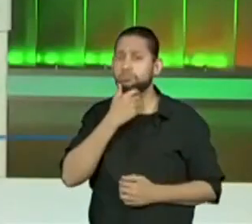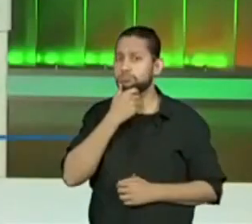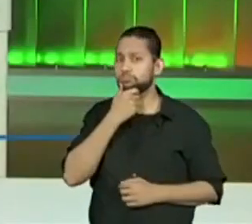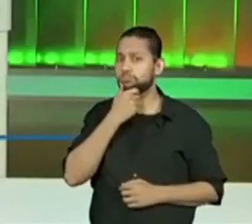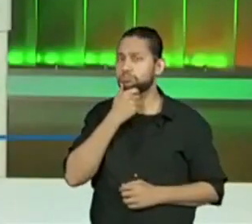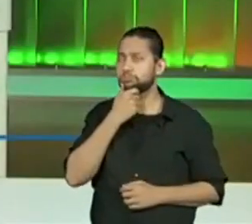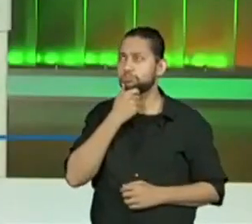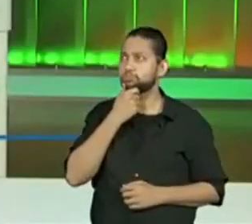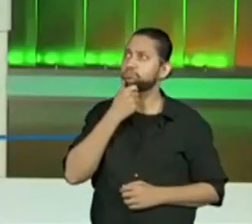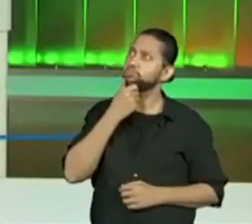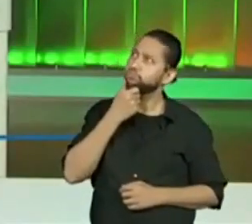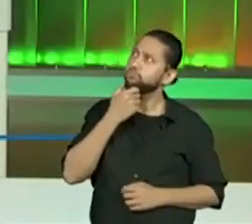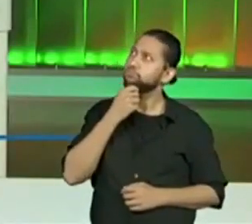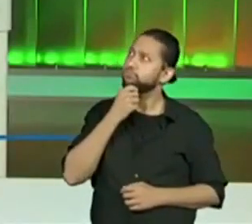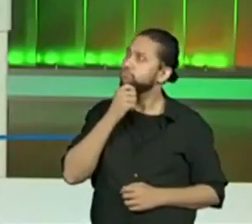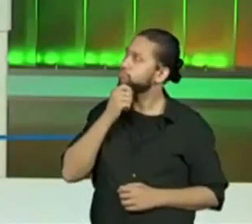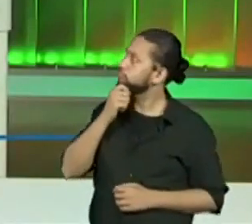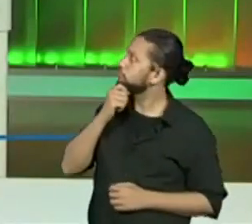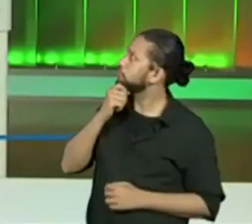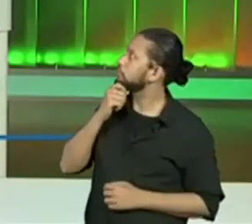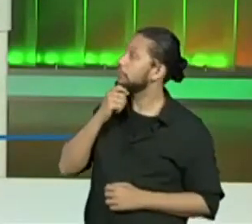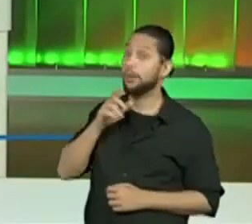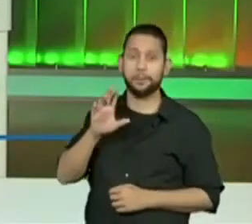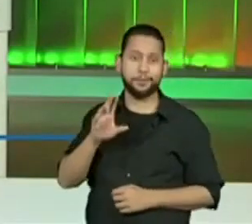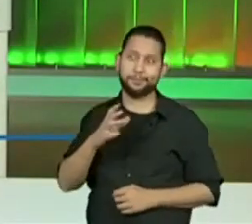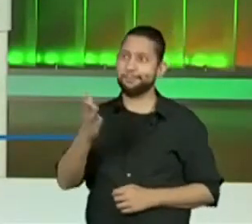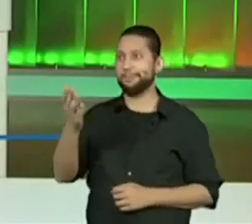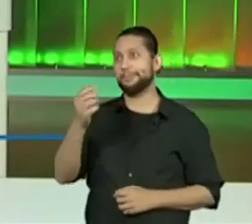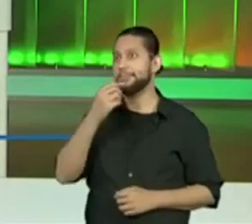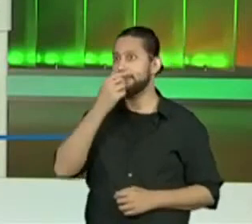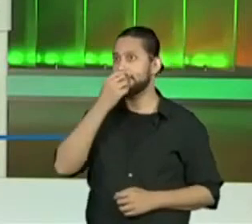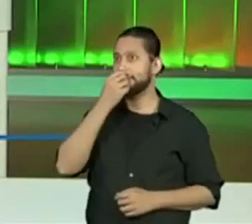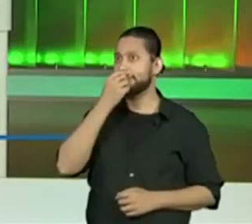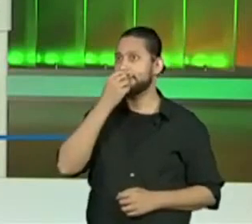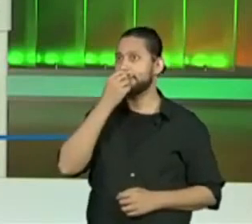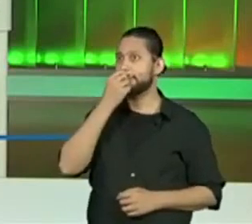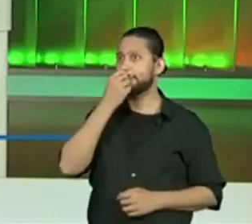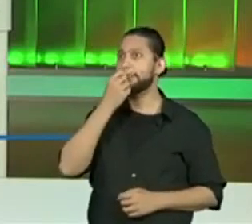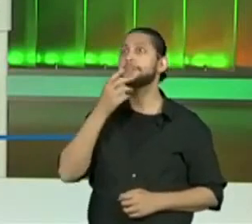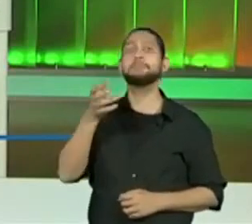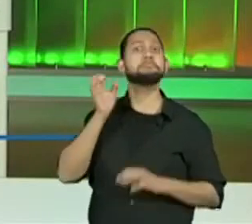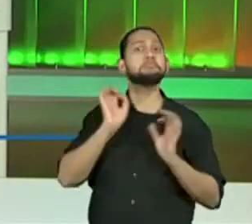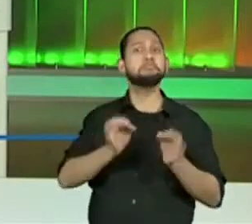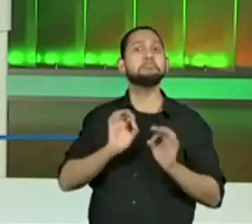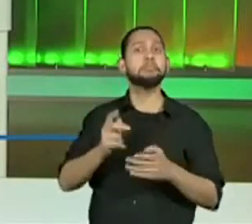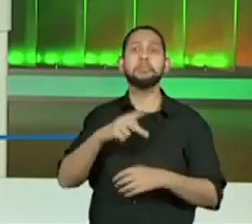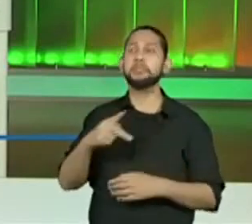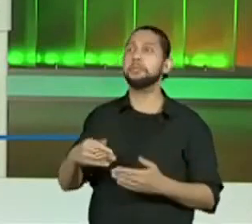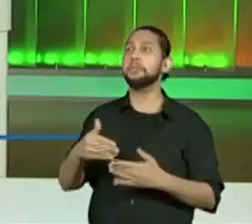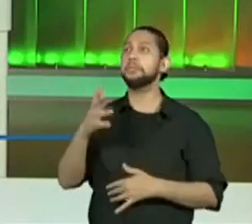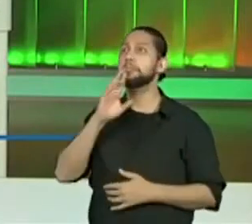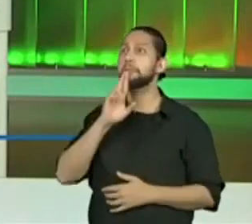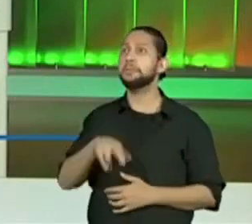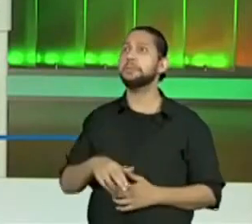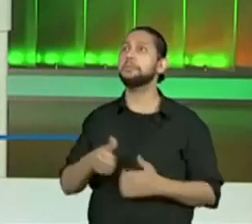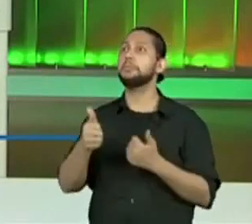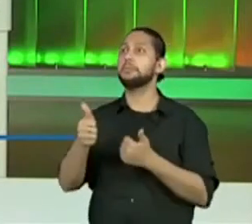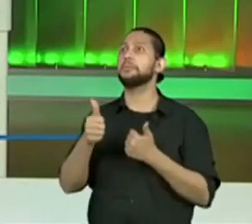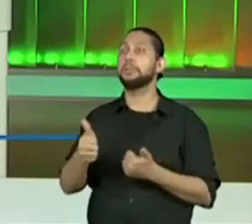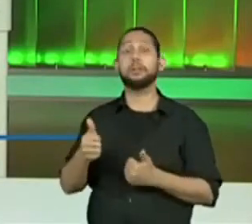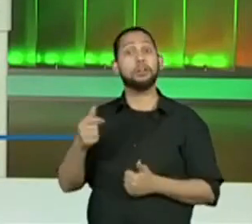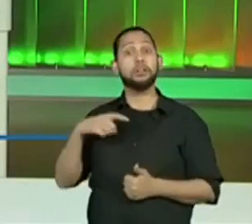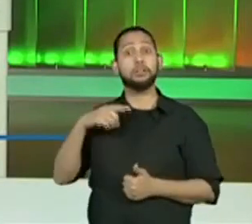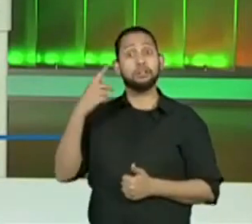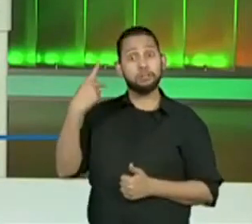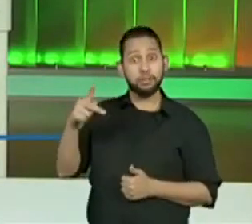E como que eu posso utilizar Olá professor Isolete já já trouxe a resposta Professora Maria Luisa trouxe lá